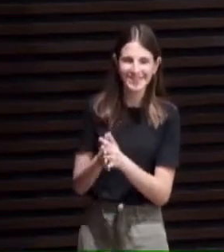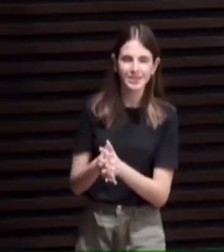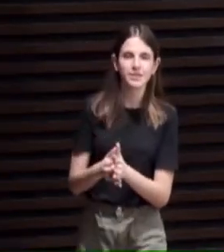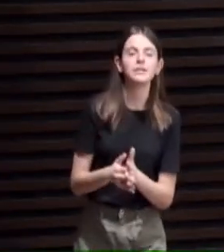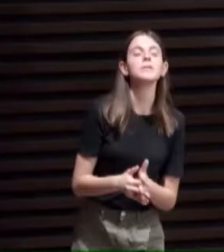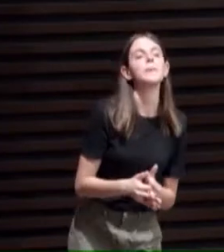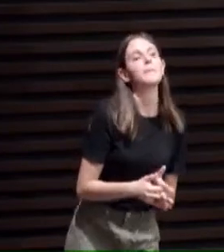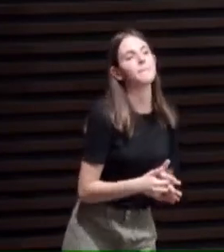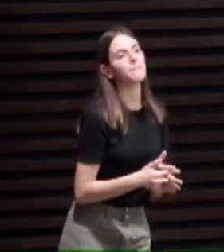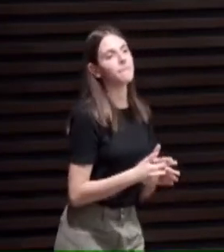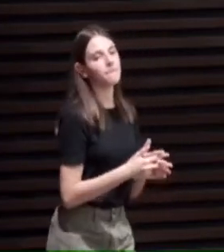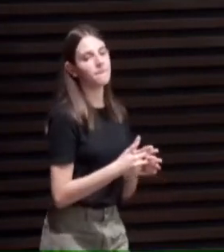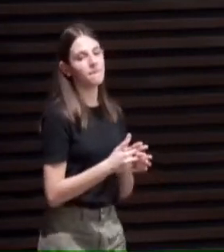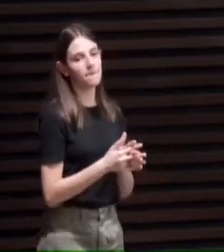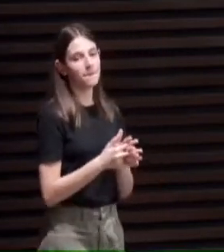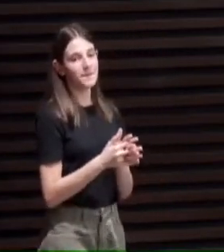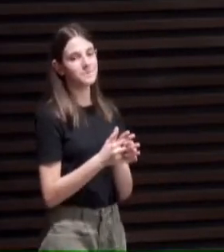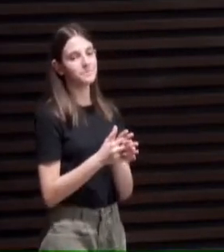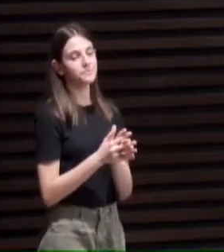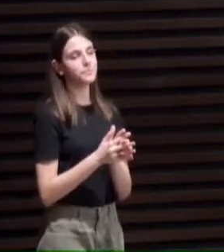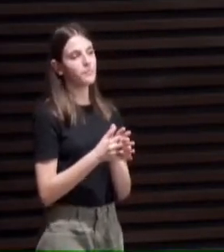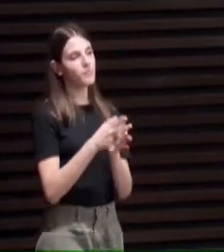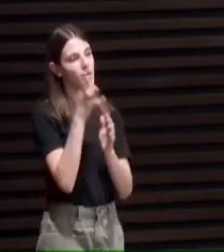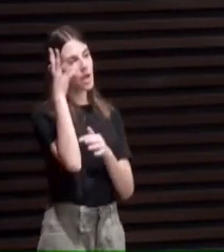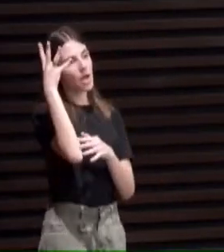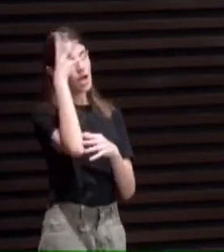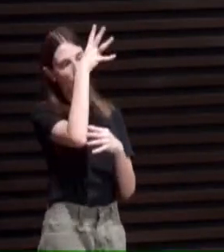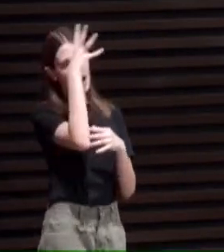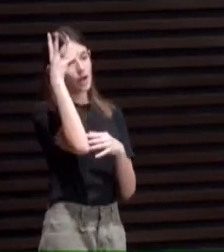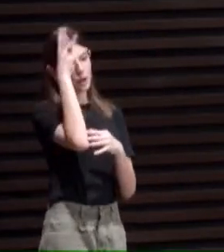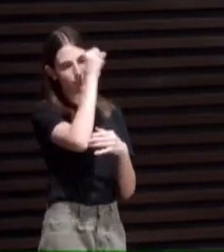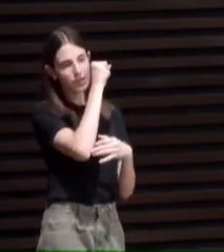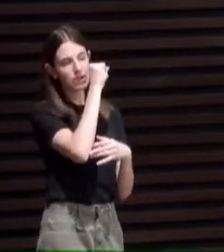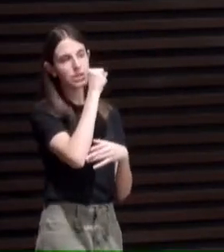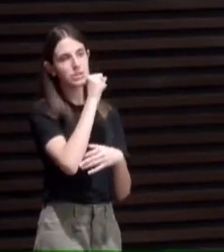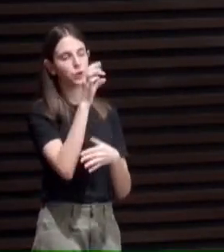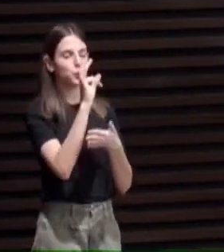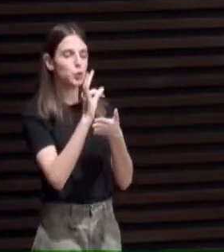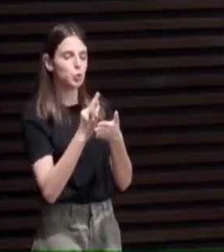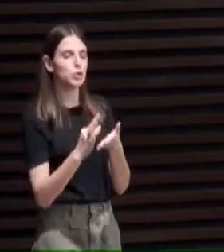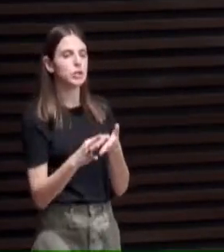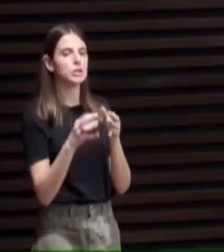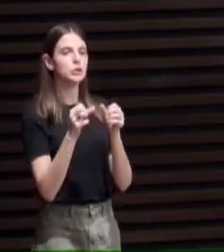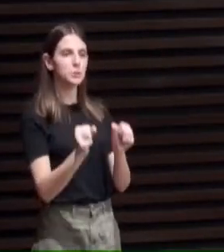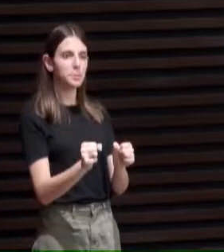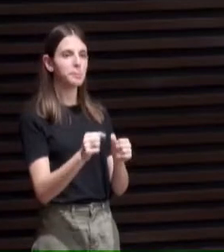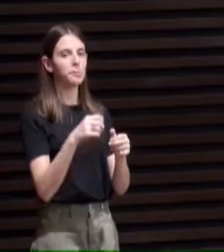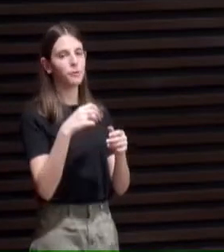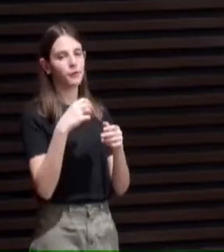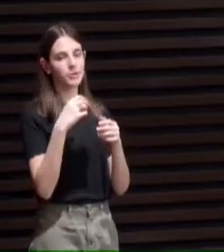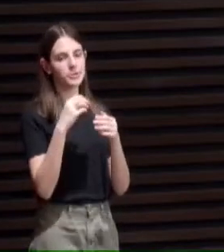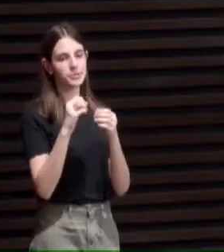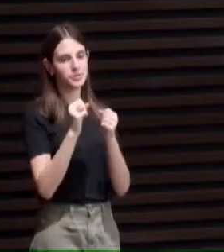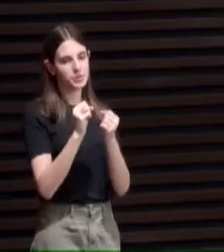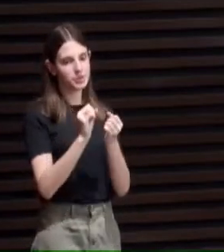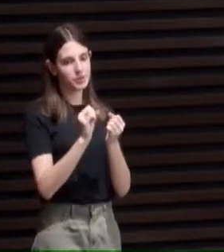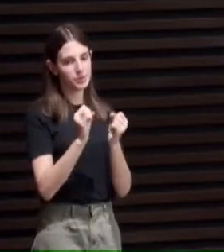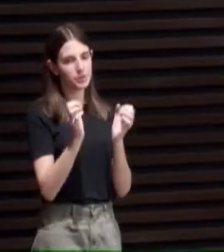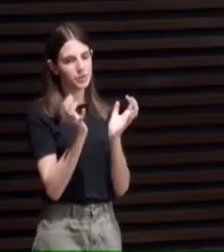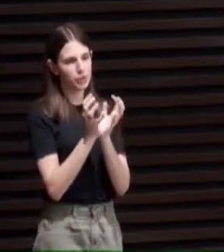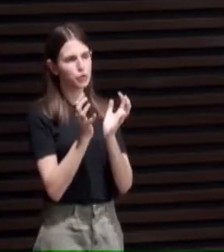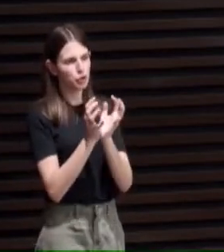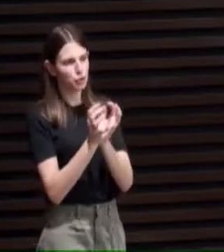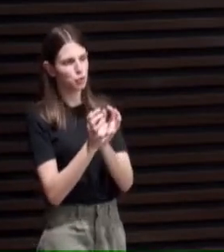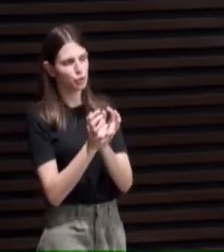A interpretação pode ser de uma determinada corrente que pensa dessa forma e que está longe de